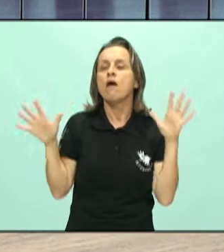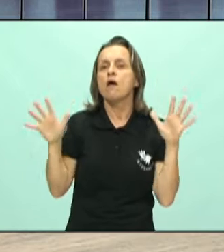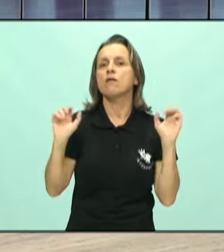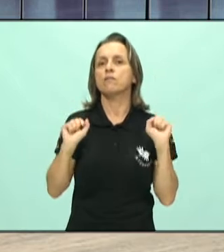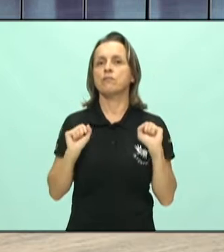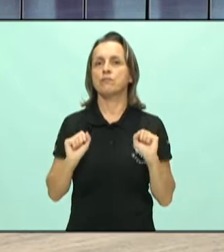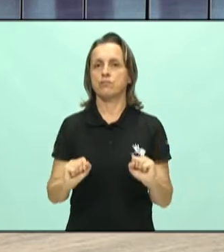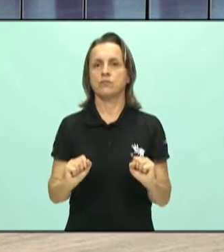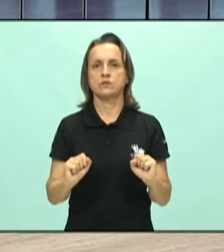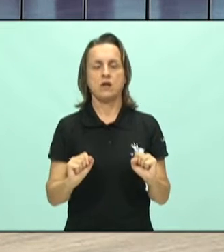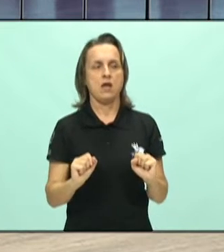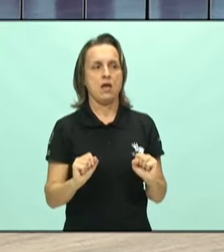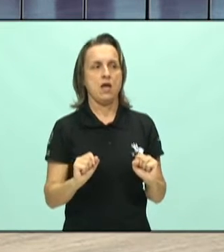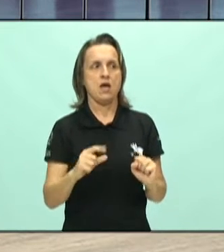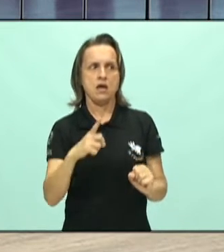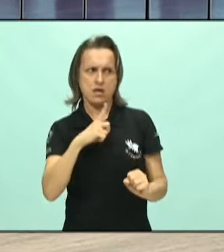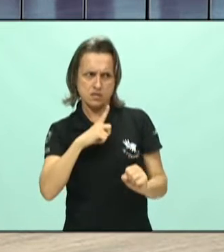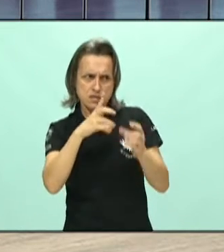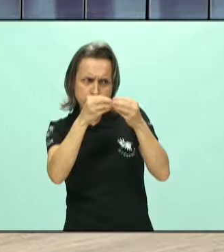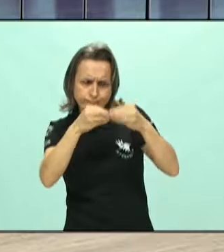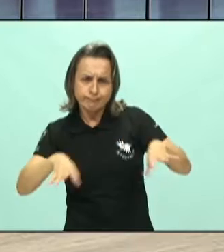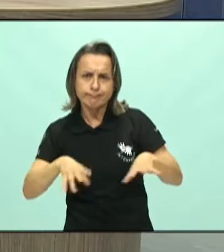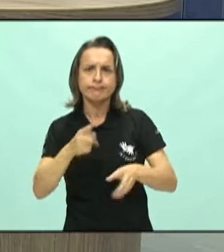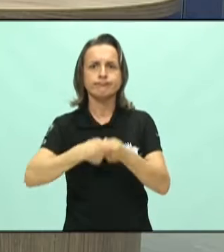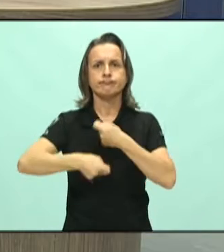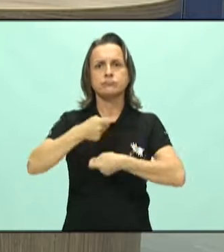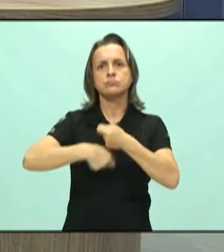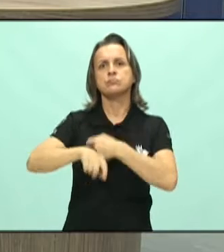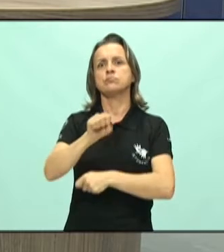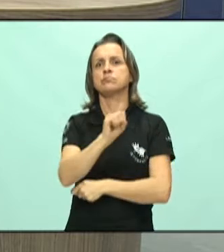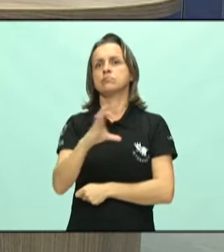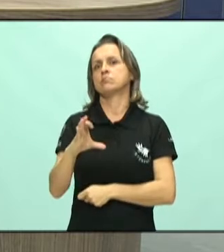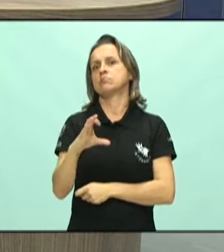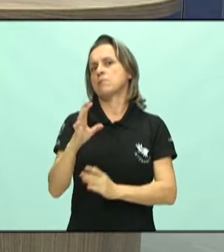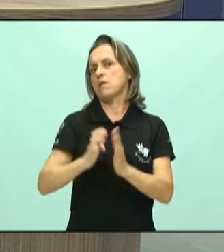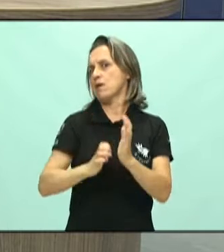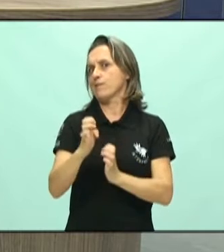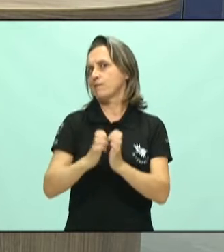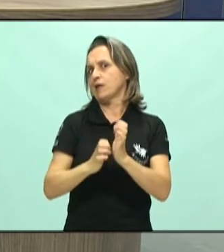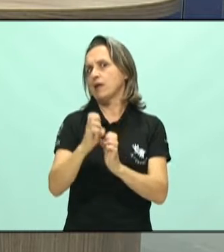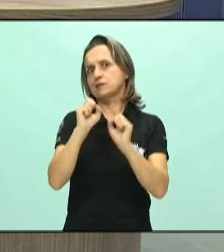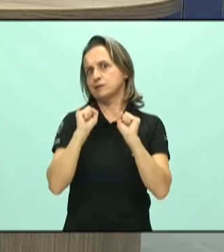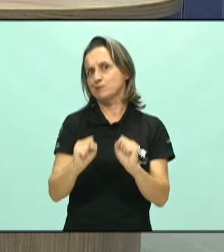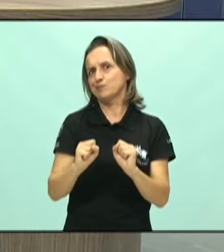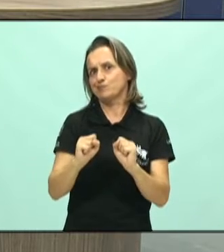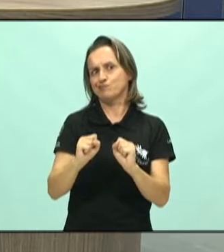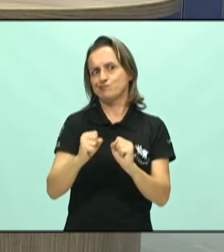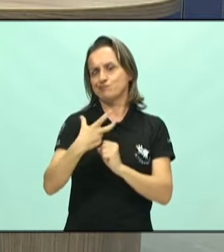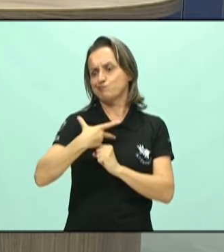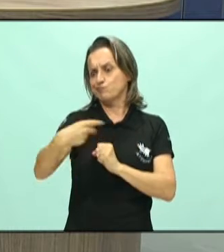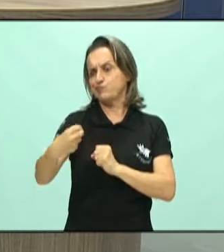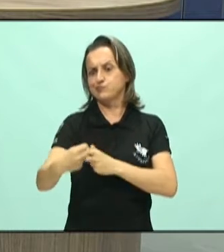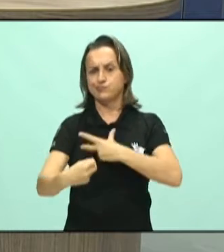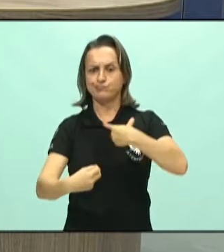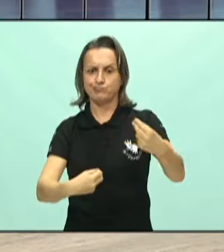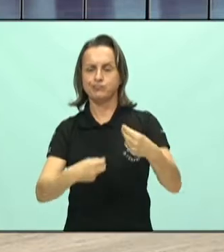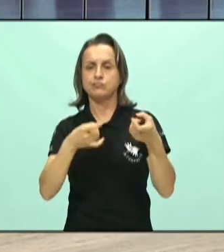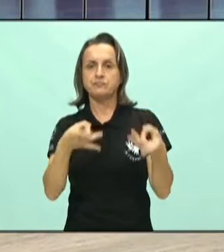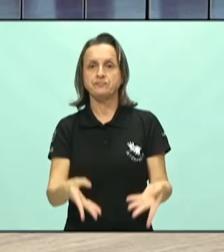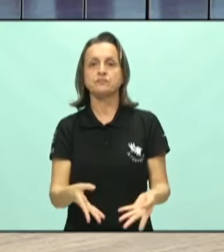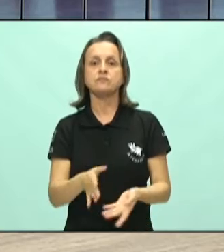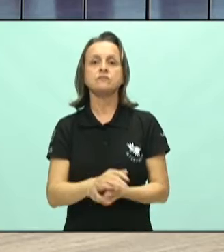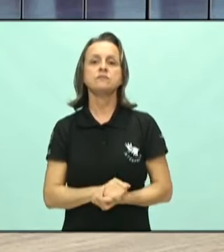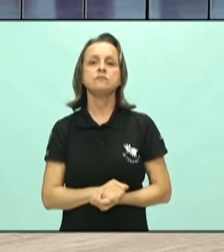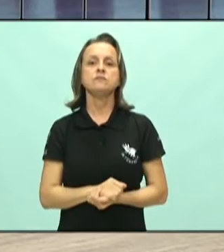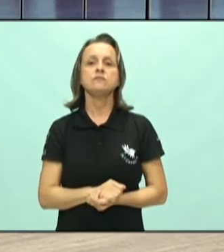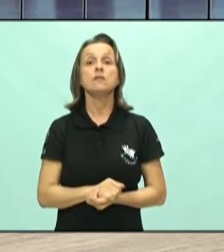poderá ser prejudicial para a economia catarinense, que empresas sim poderão ir embora levando emprego e renda? Bom, antes de